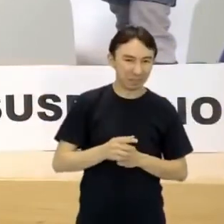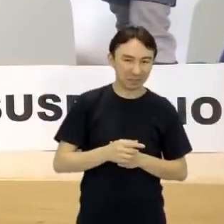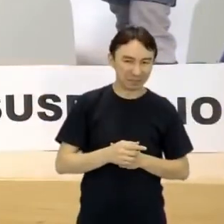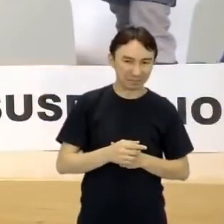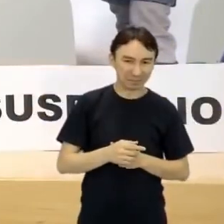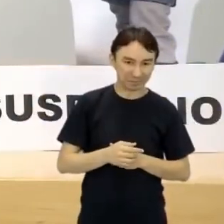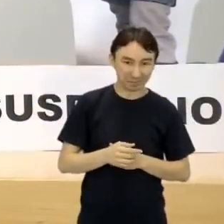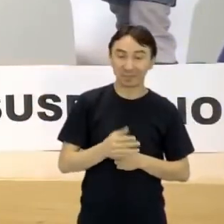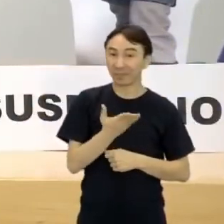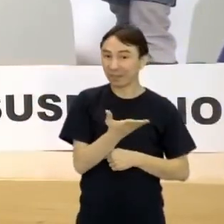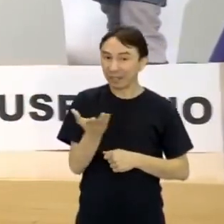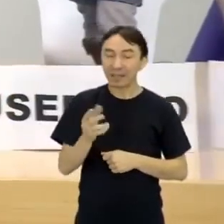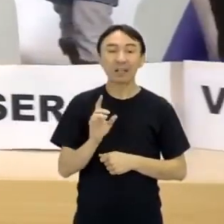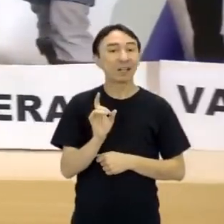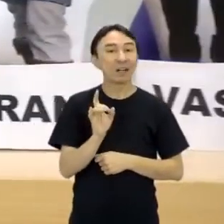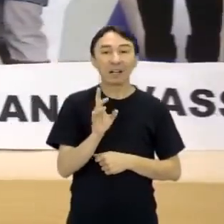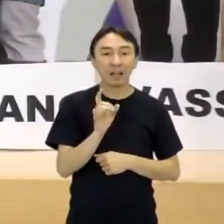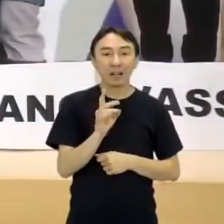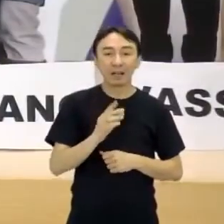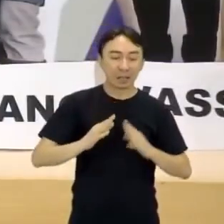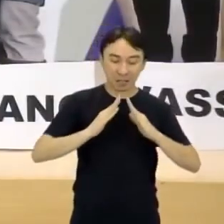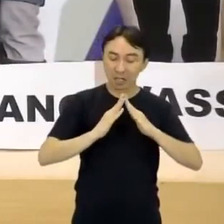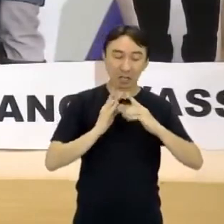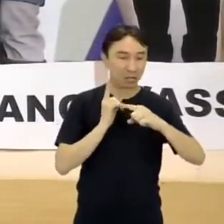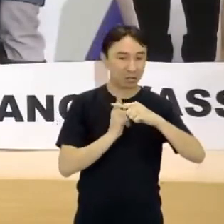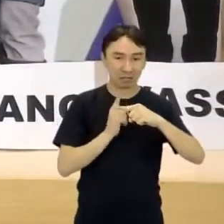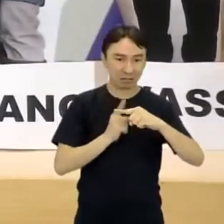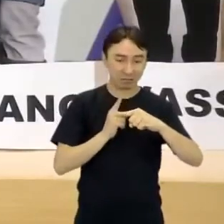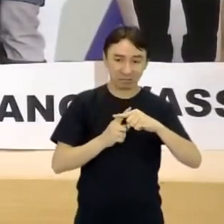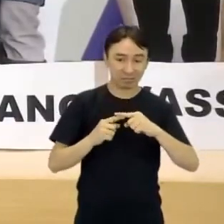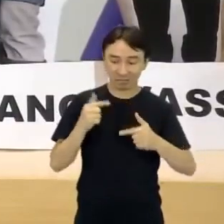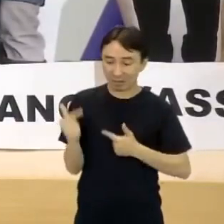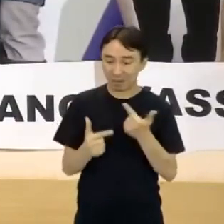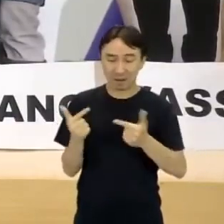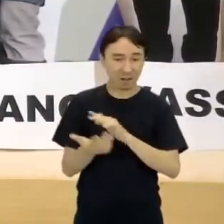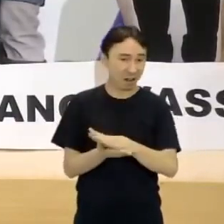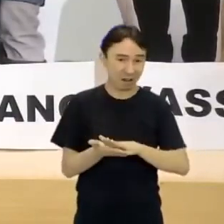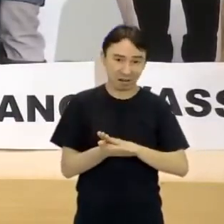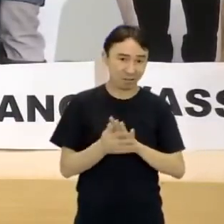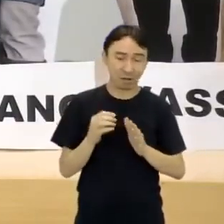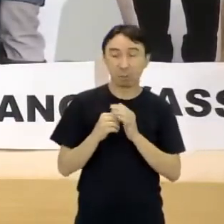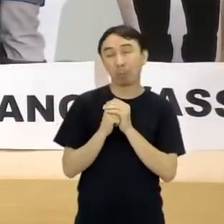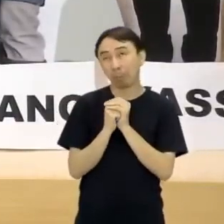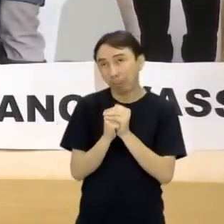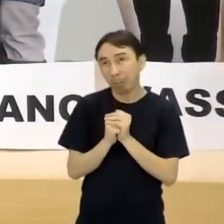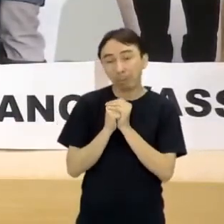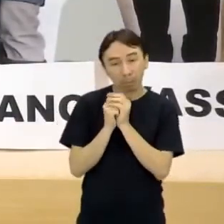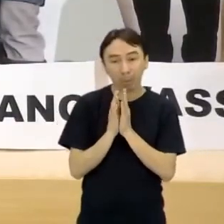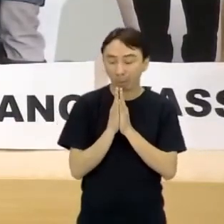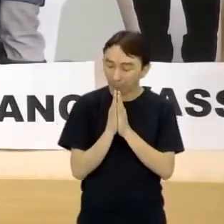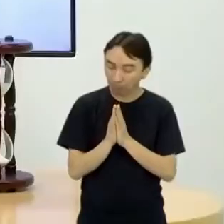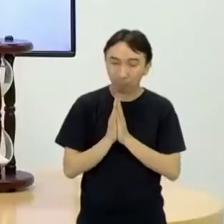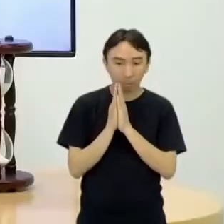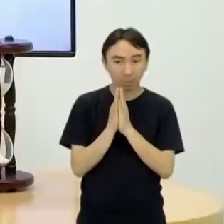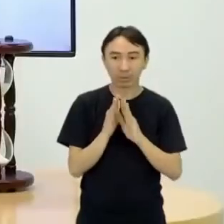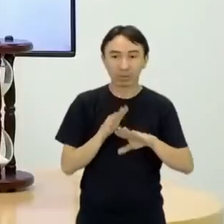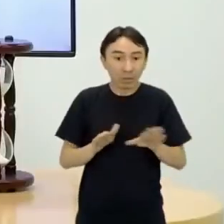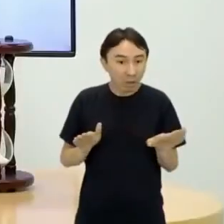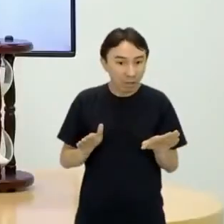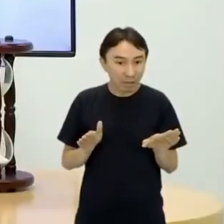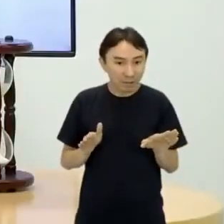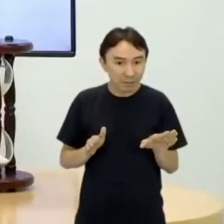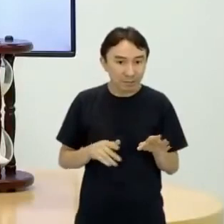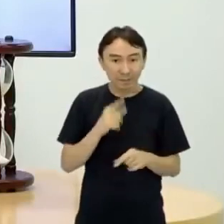fragmentado. A igreja ora, né? O pessoal da igreja ora. E os nobres, eles vão